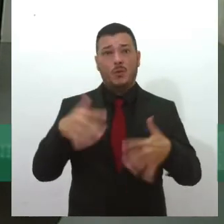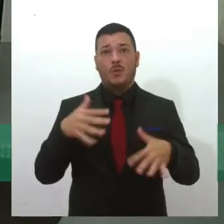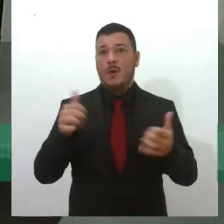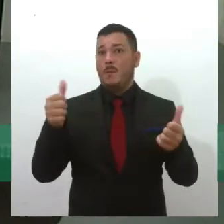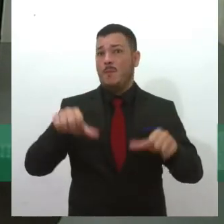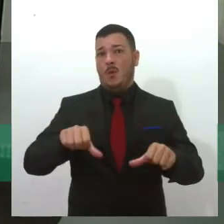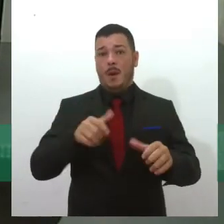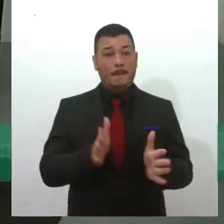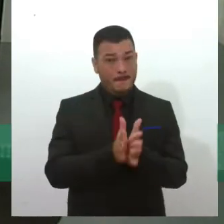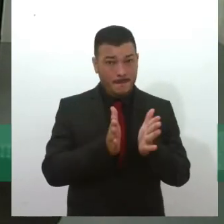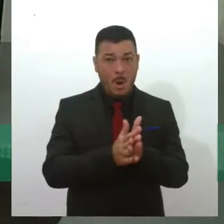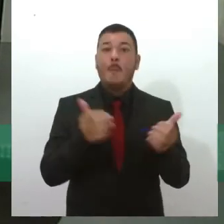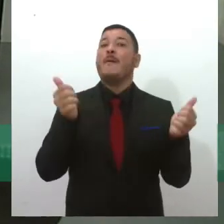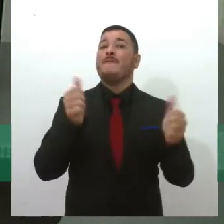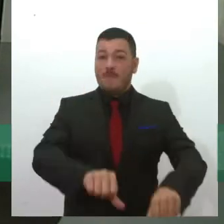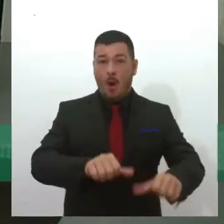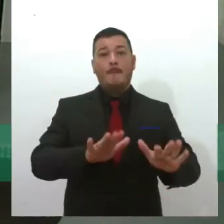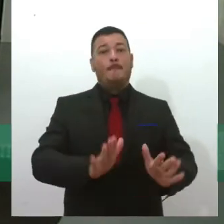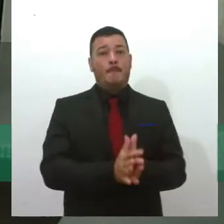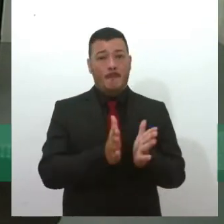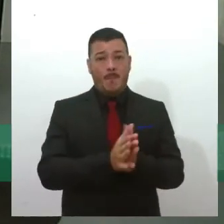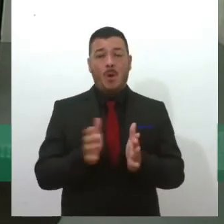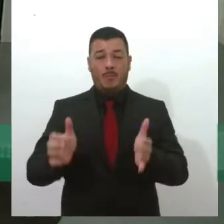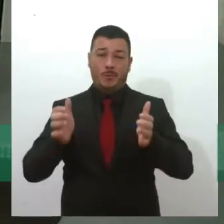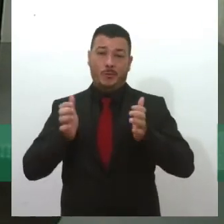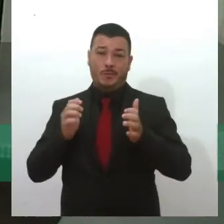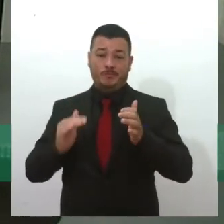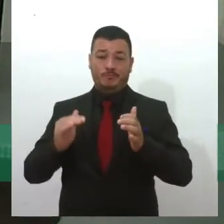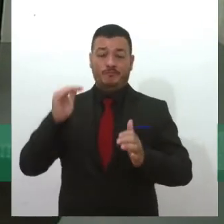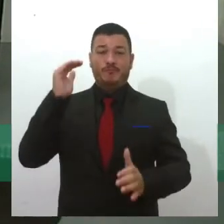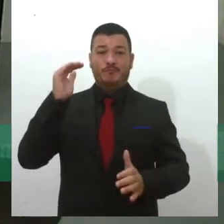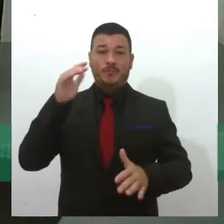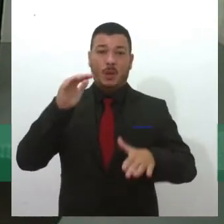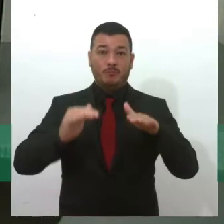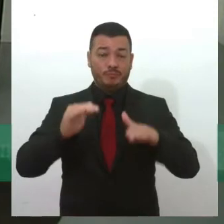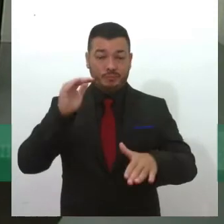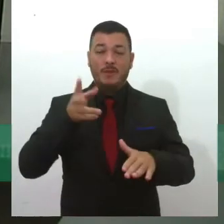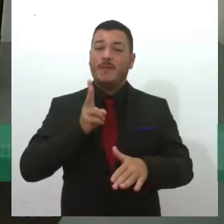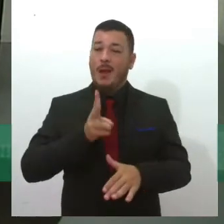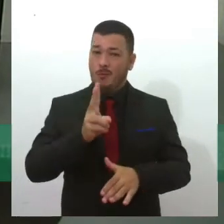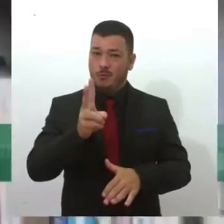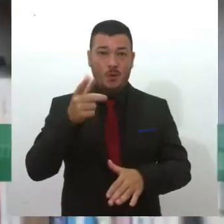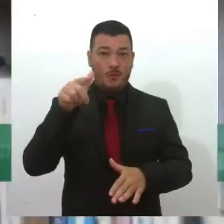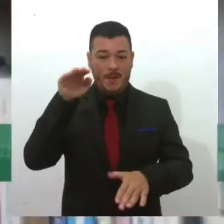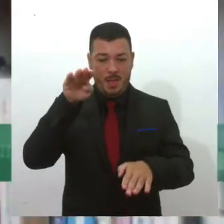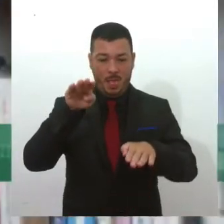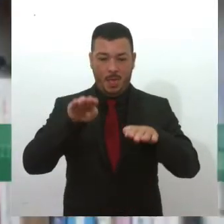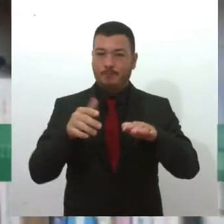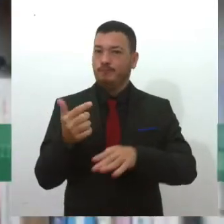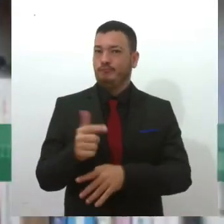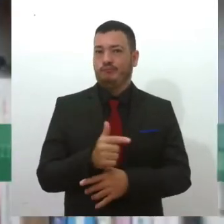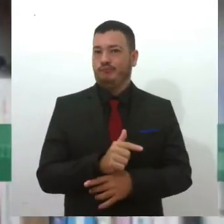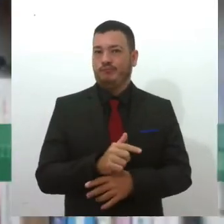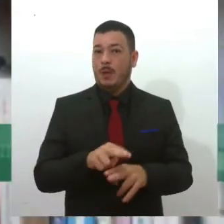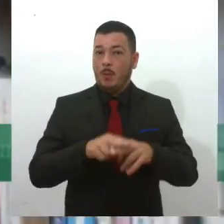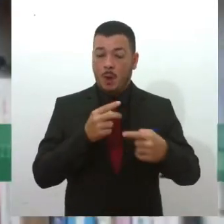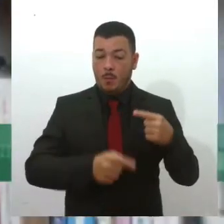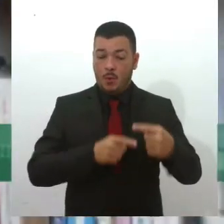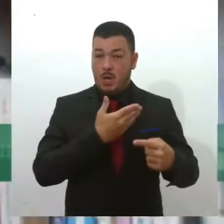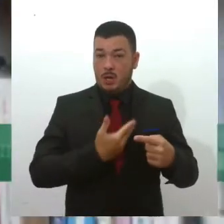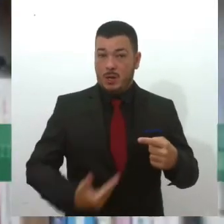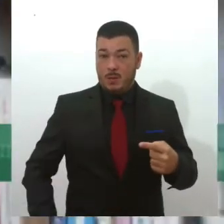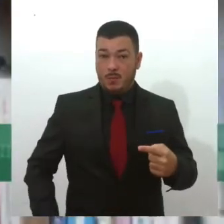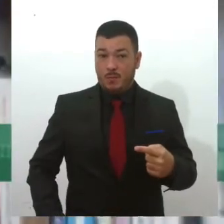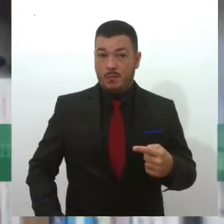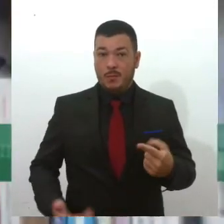piorar a nossa situação em matéria de desigualdade social. A partir dessa situação, as políticas públicas